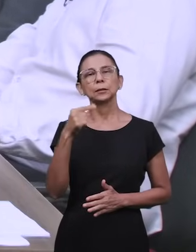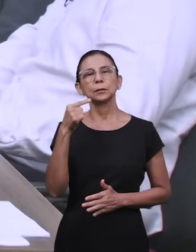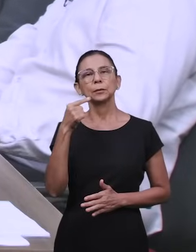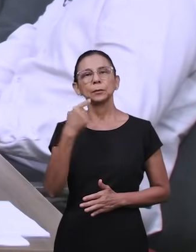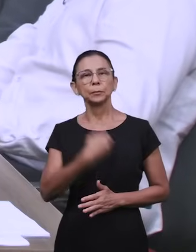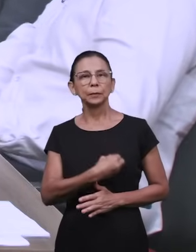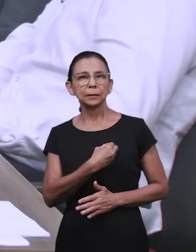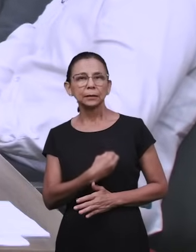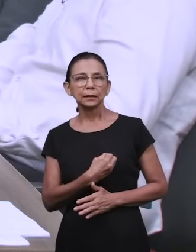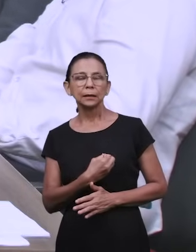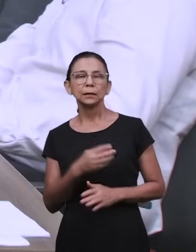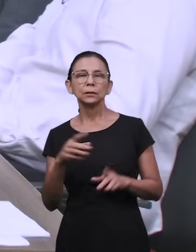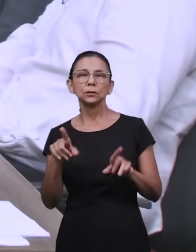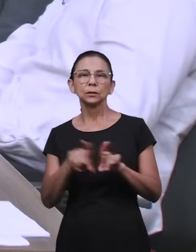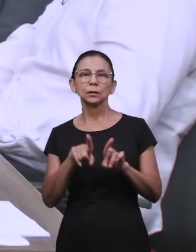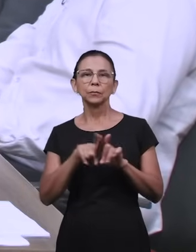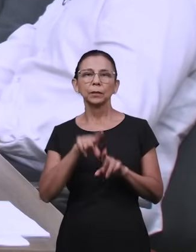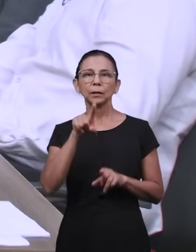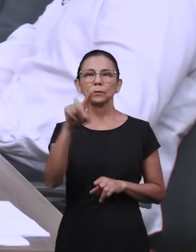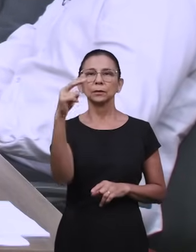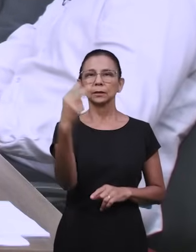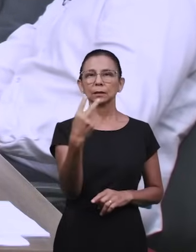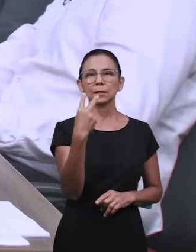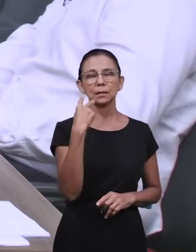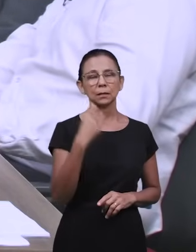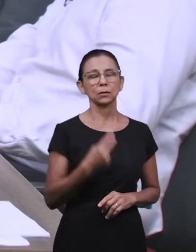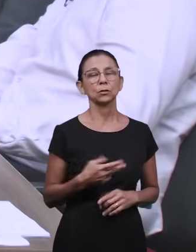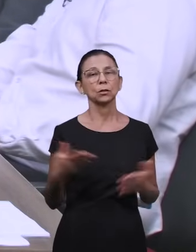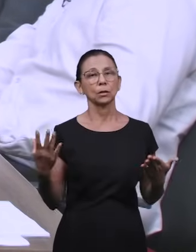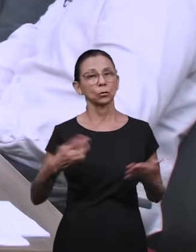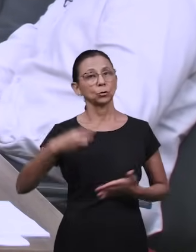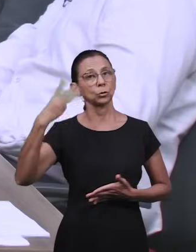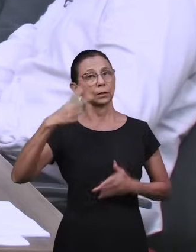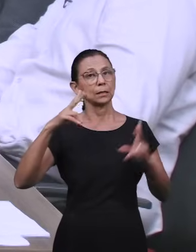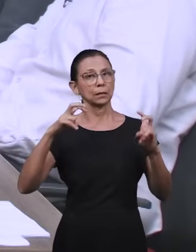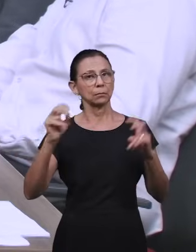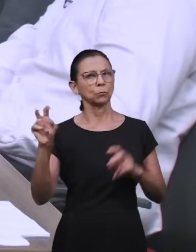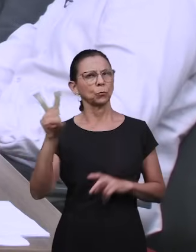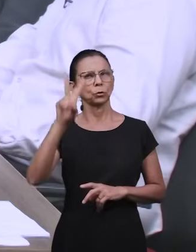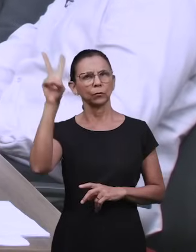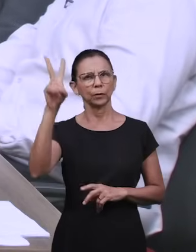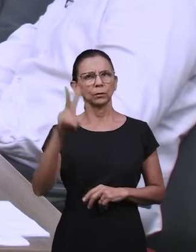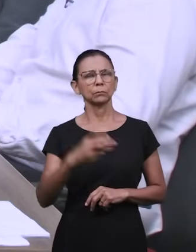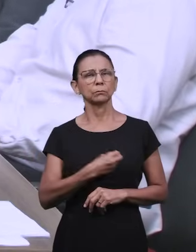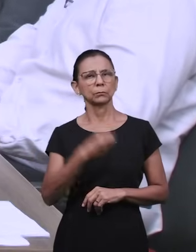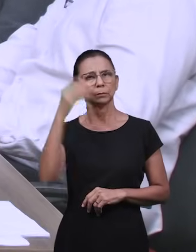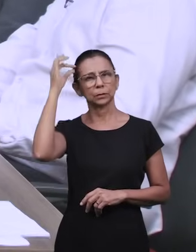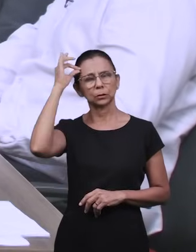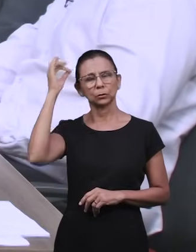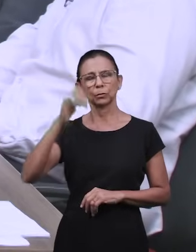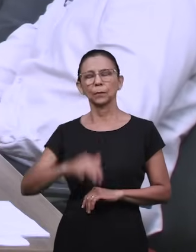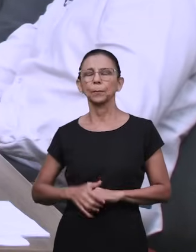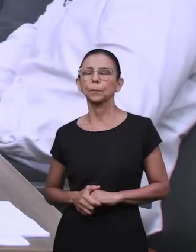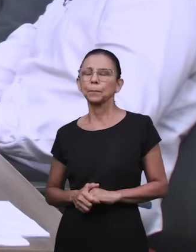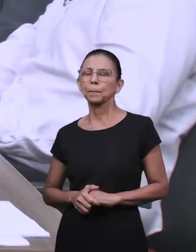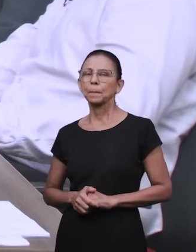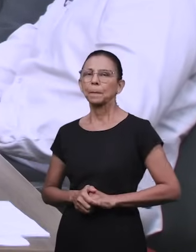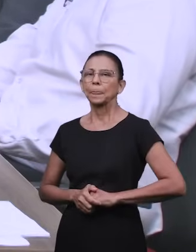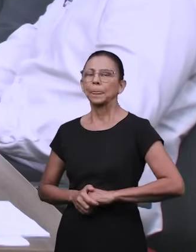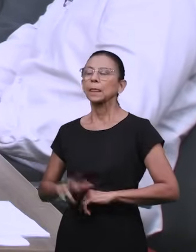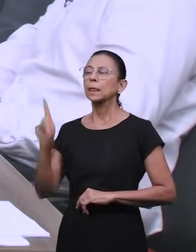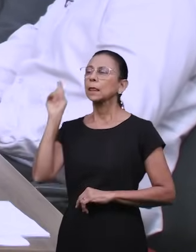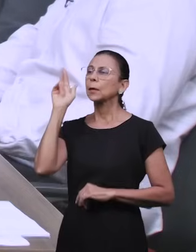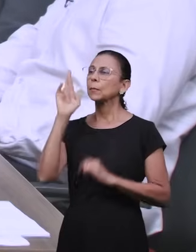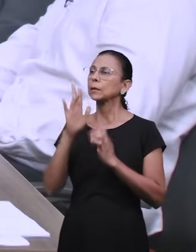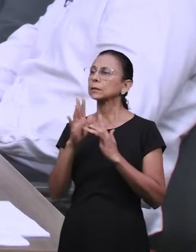estamos realmente num terceiro assunto, né, de grande valor para a nossa vida espiritual. Maravilha. Paz do Senhor,